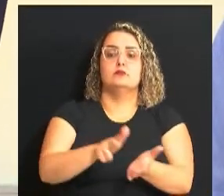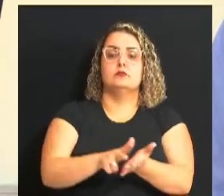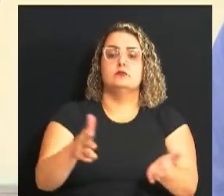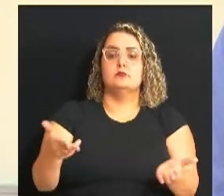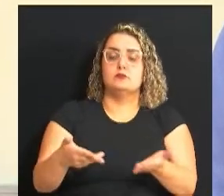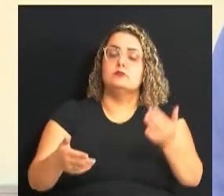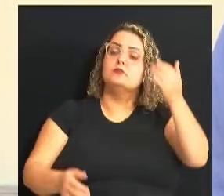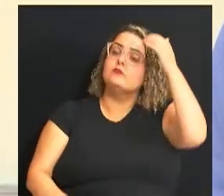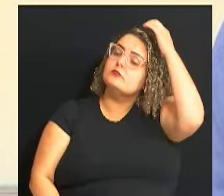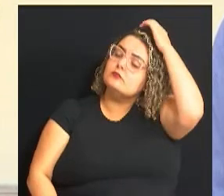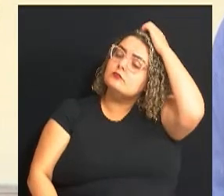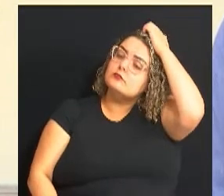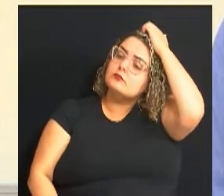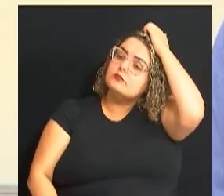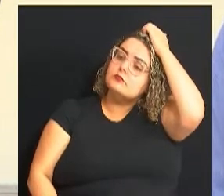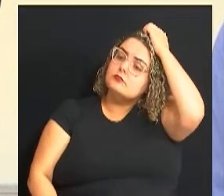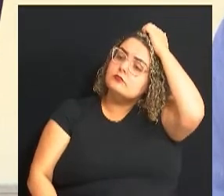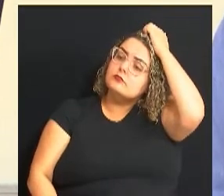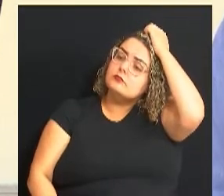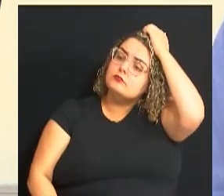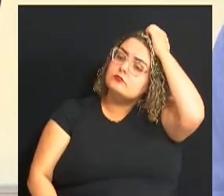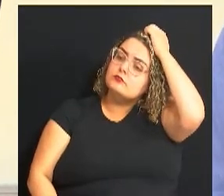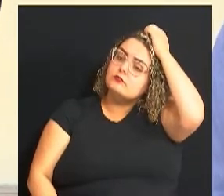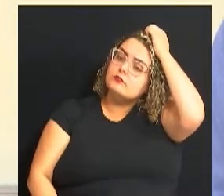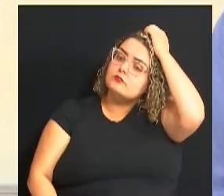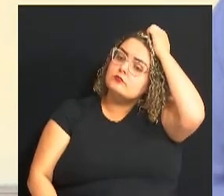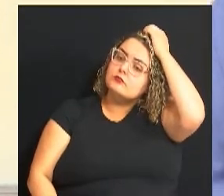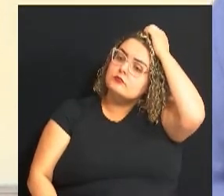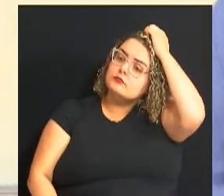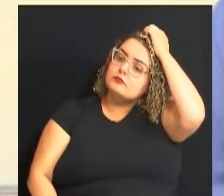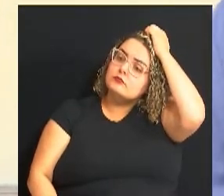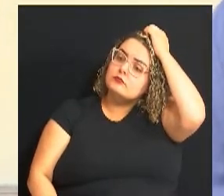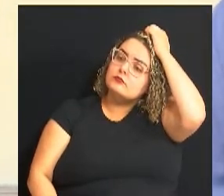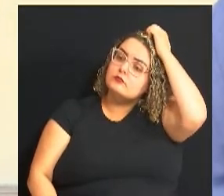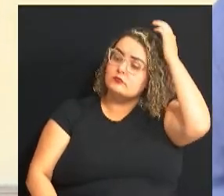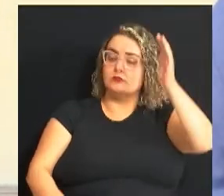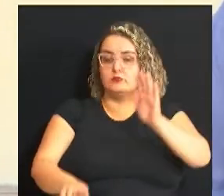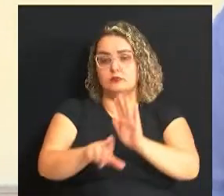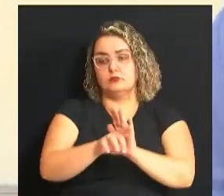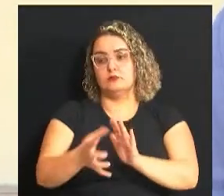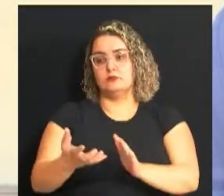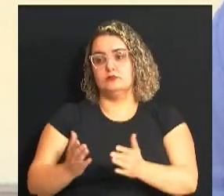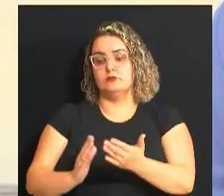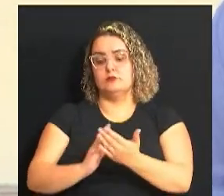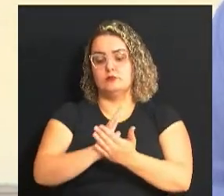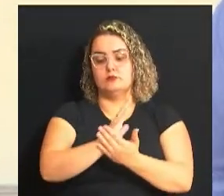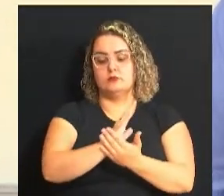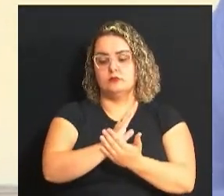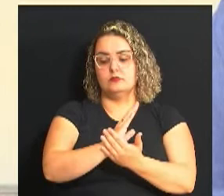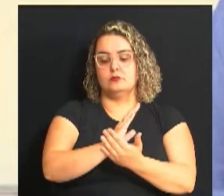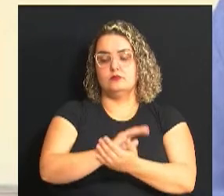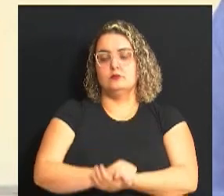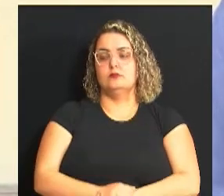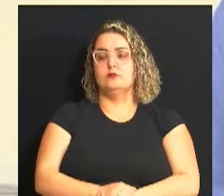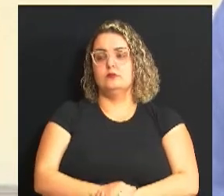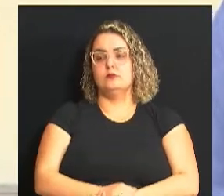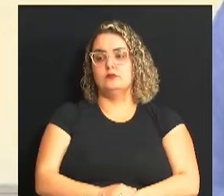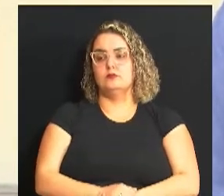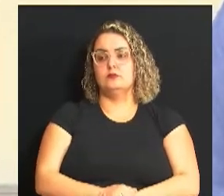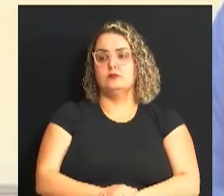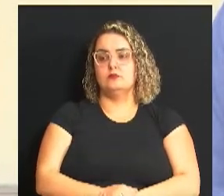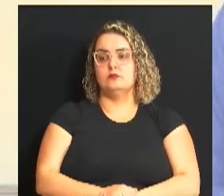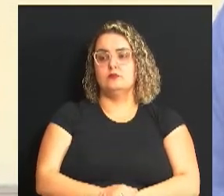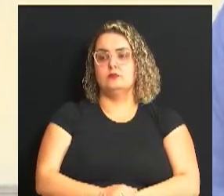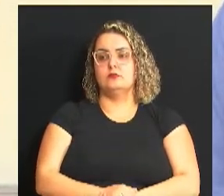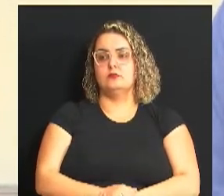essa legislação que a gente quer aprovar, Isso desobstruirá